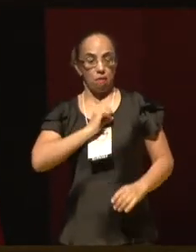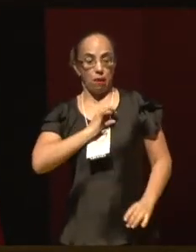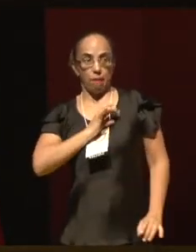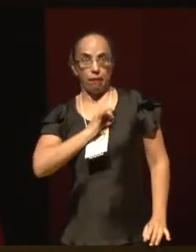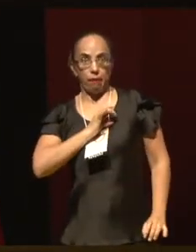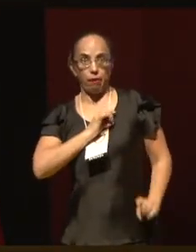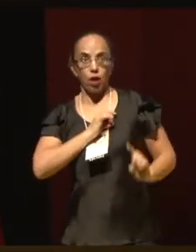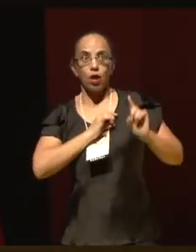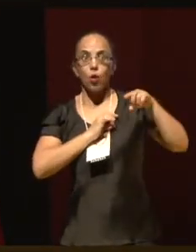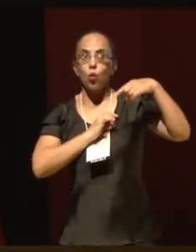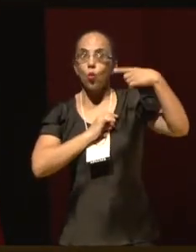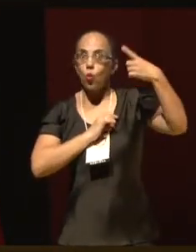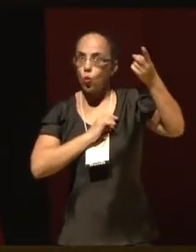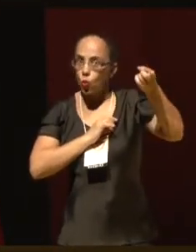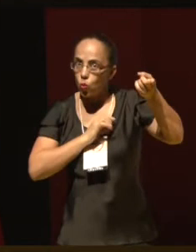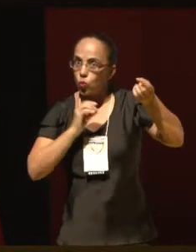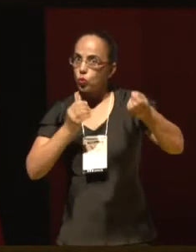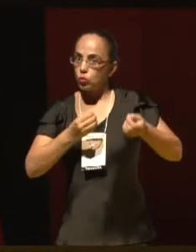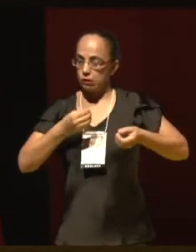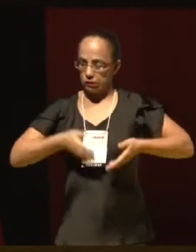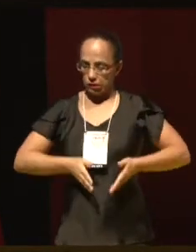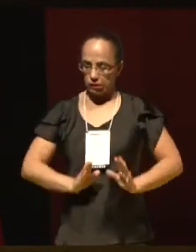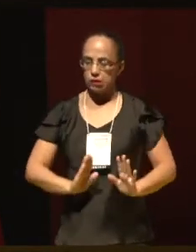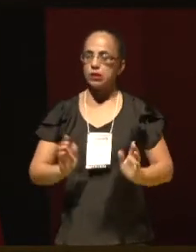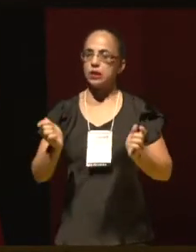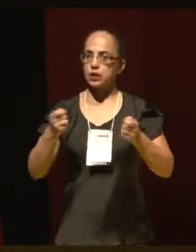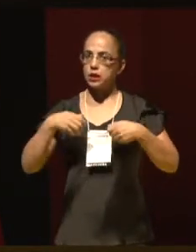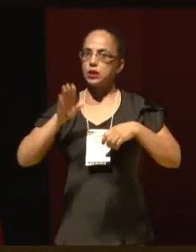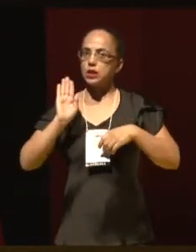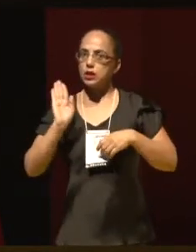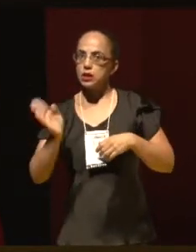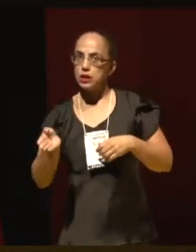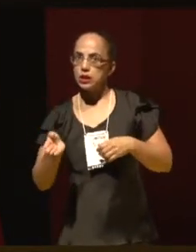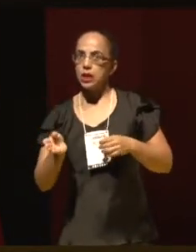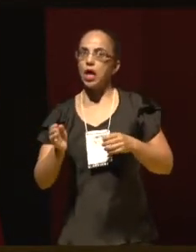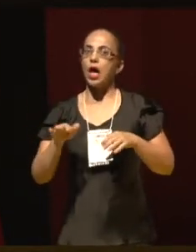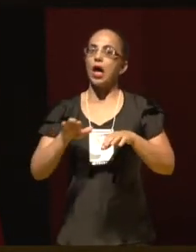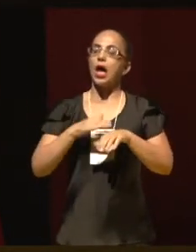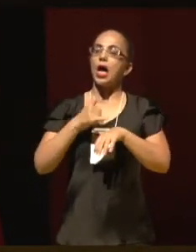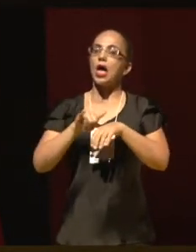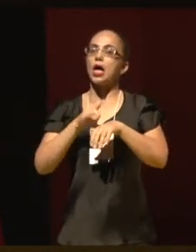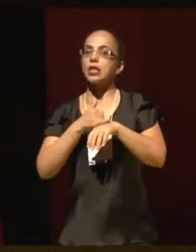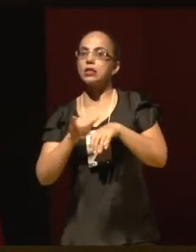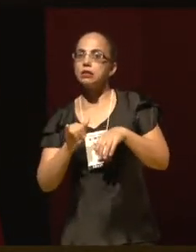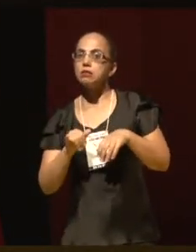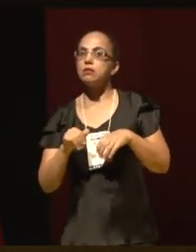um transtorno de tipo nervioso ou um transtorno do pânico.